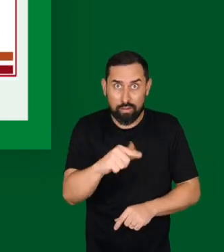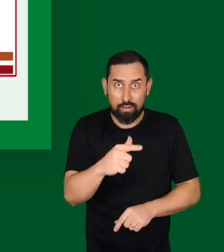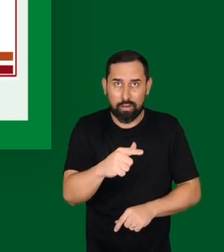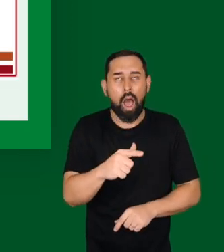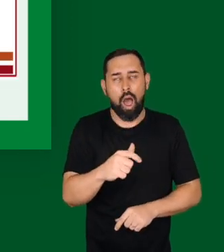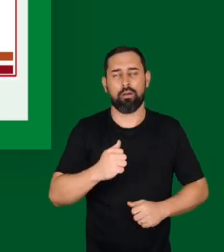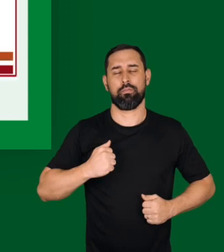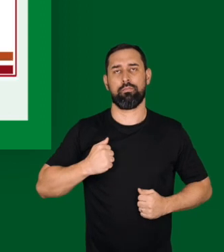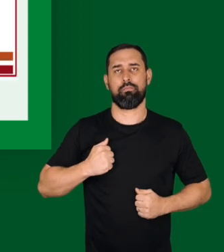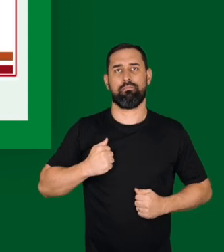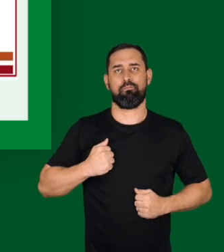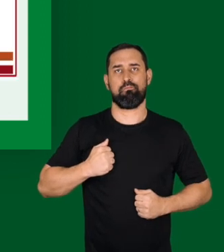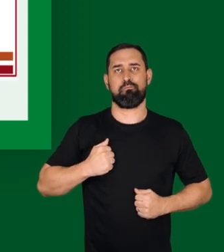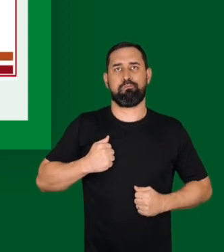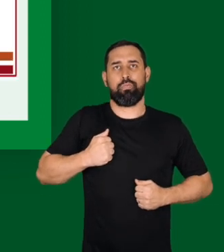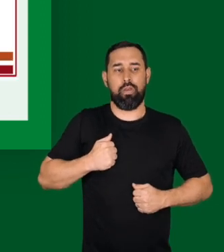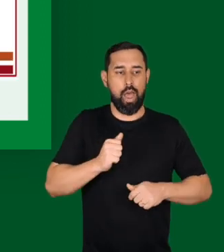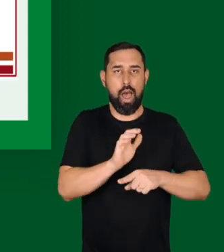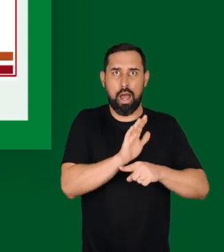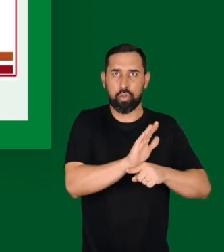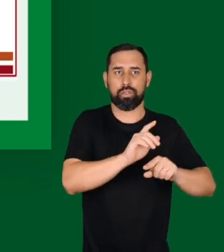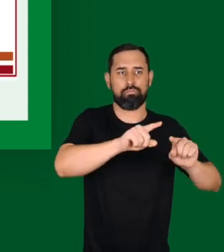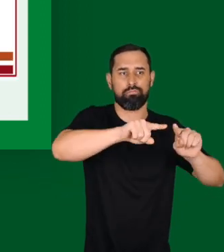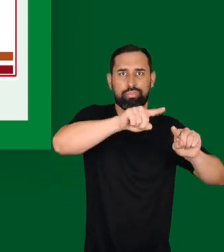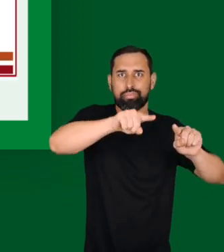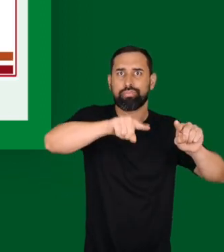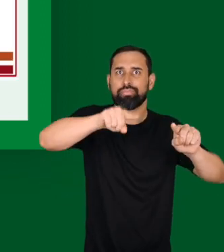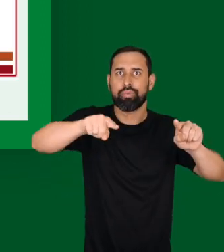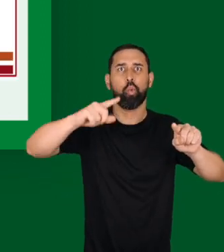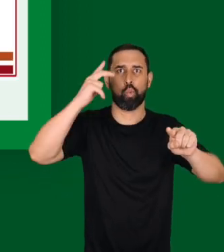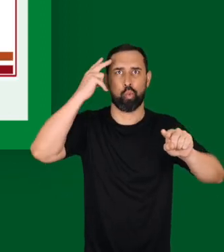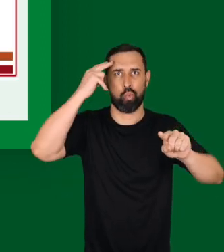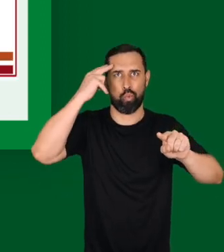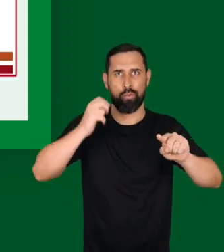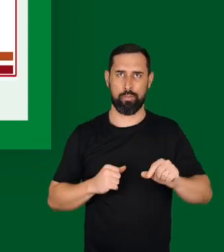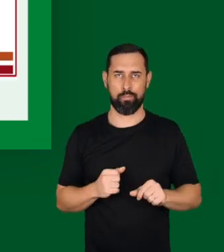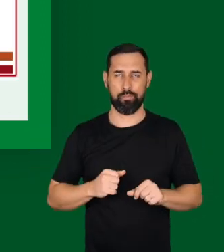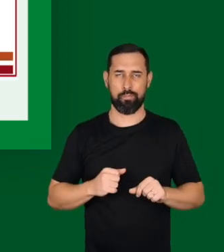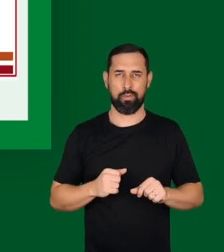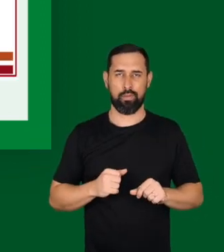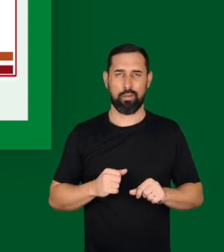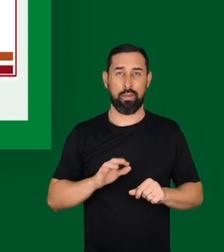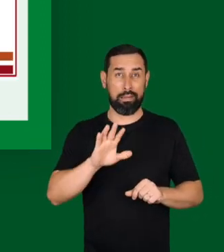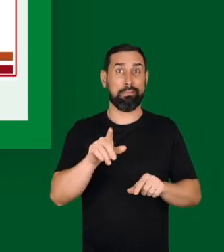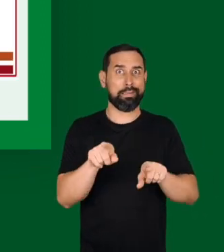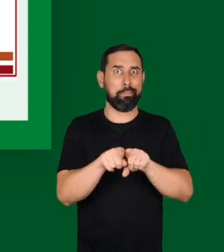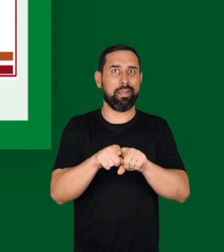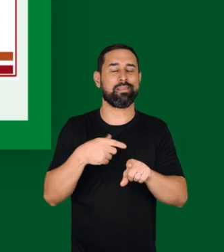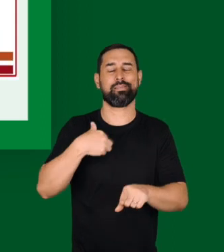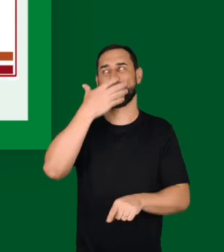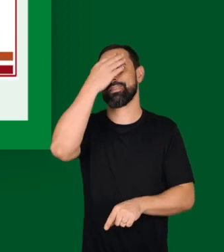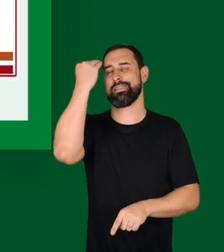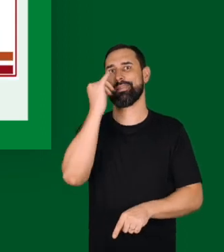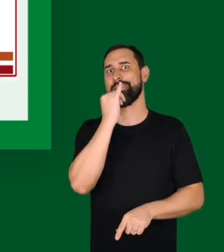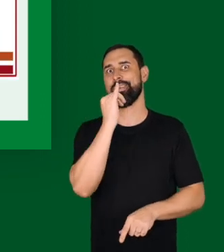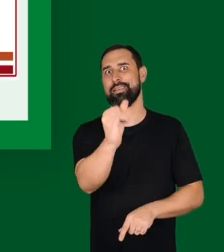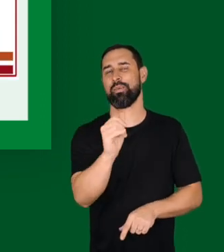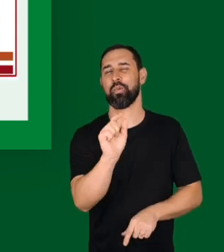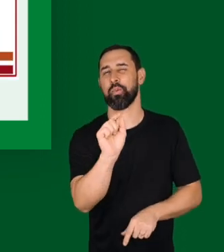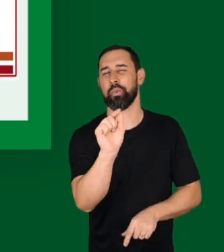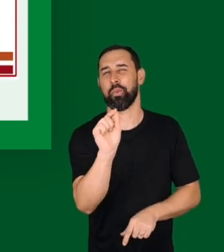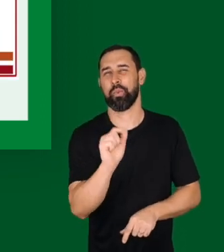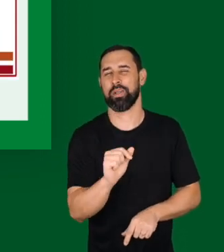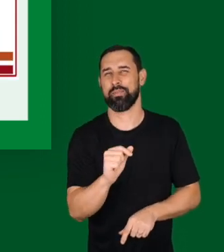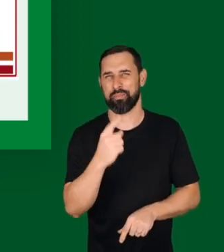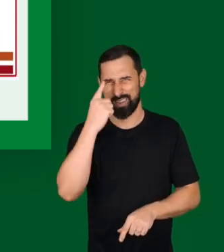conta da frequência, você vai fazer a cardioversão sincronizada. E lembrar que na cardioversão sincronizada, uma coisa